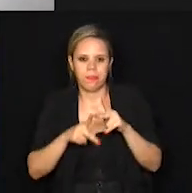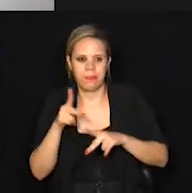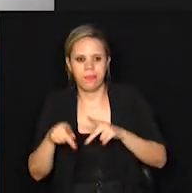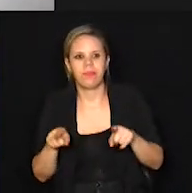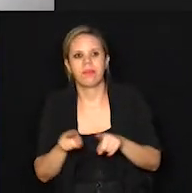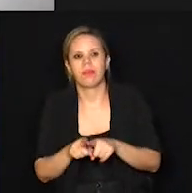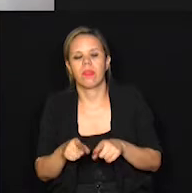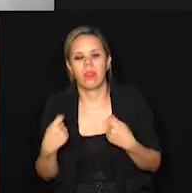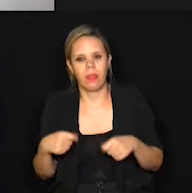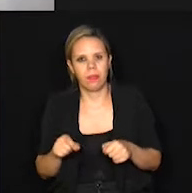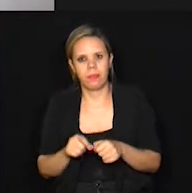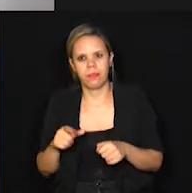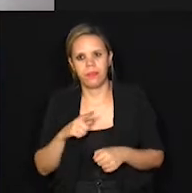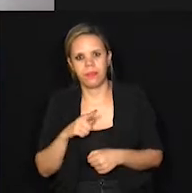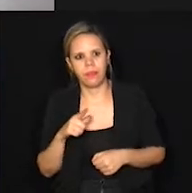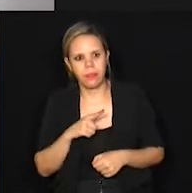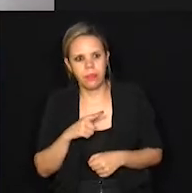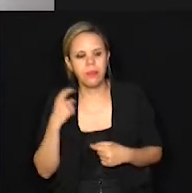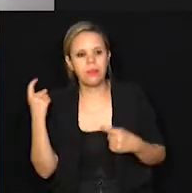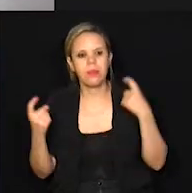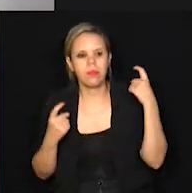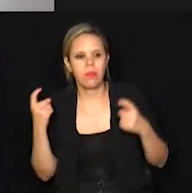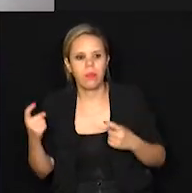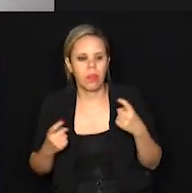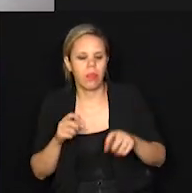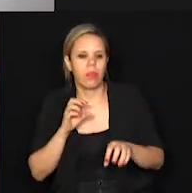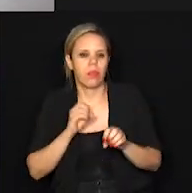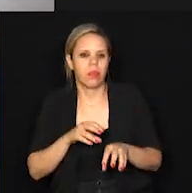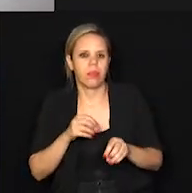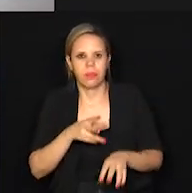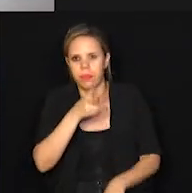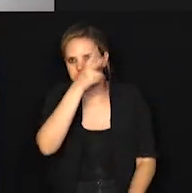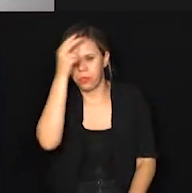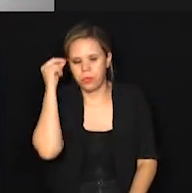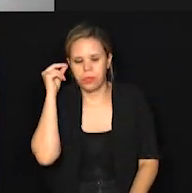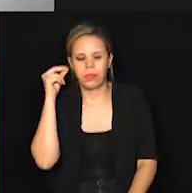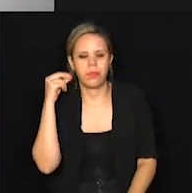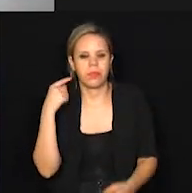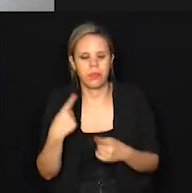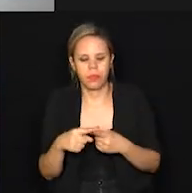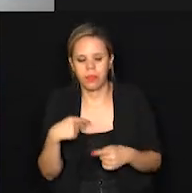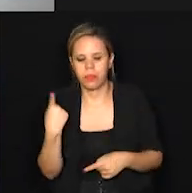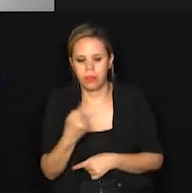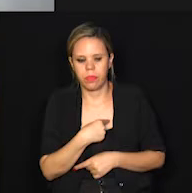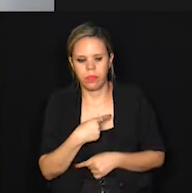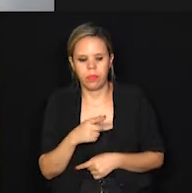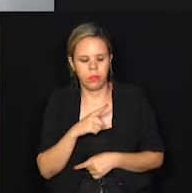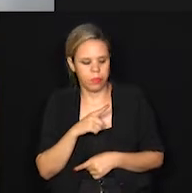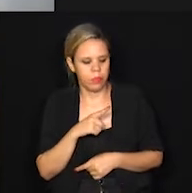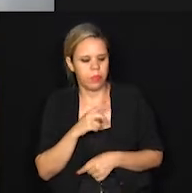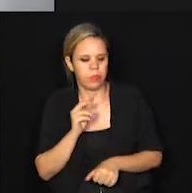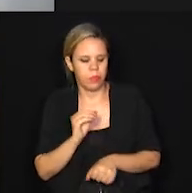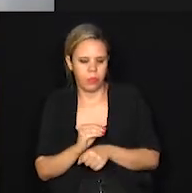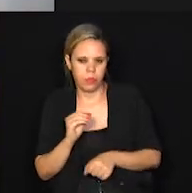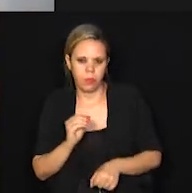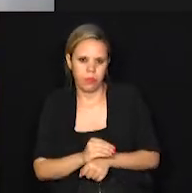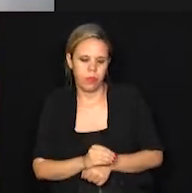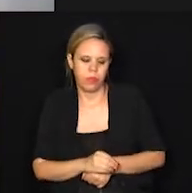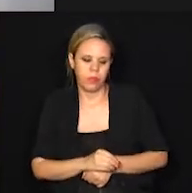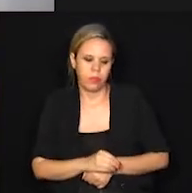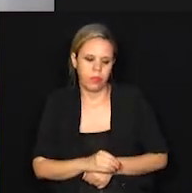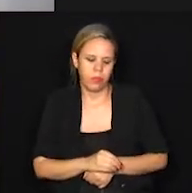também deveriam ter essa preocupação com a educação pública, porque é um bem nosso e a gente tem que preservar